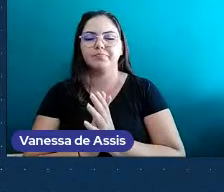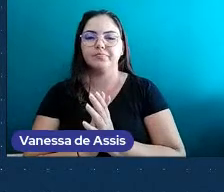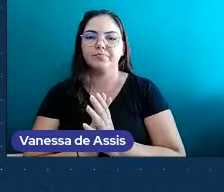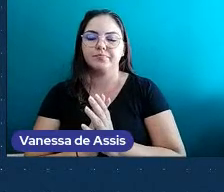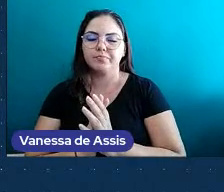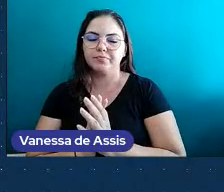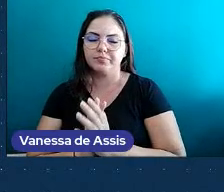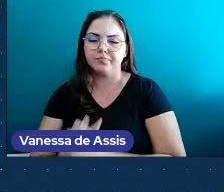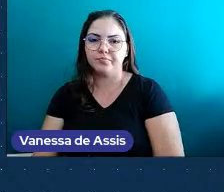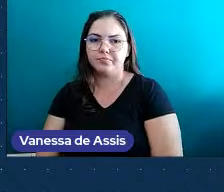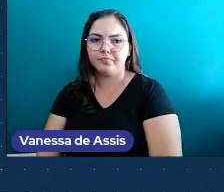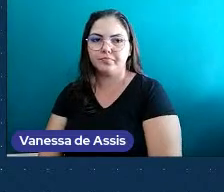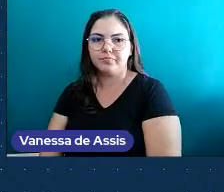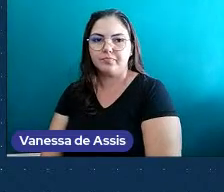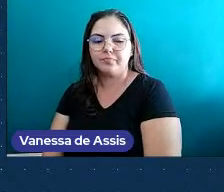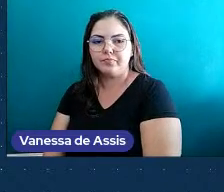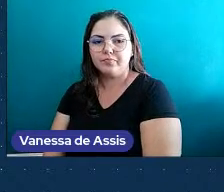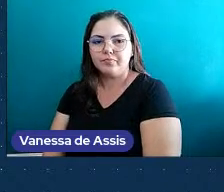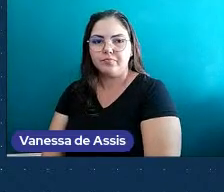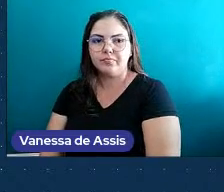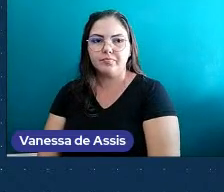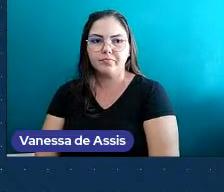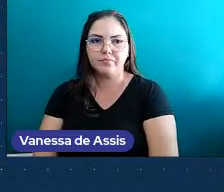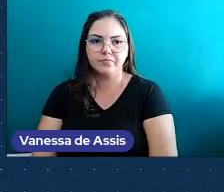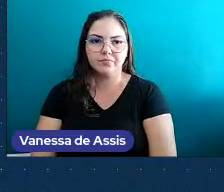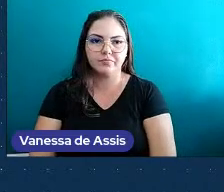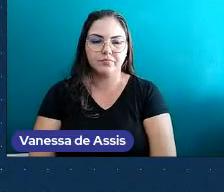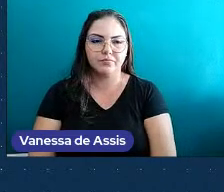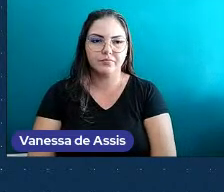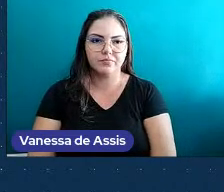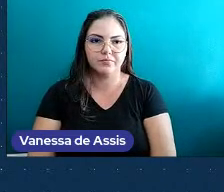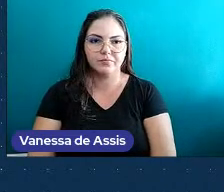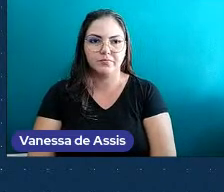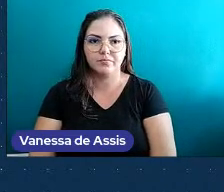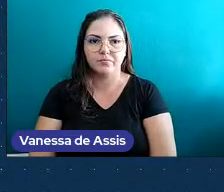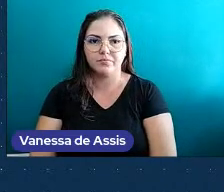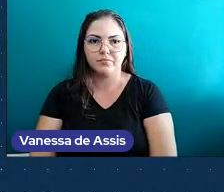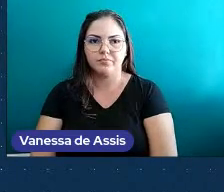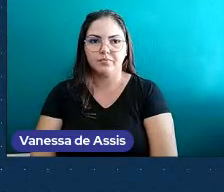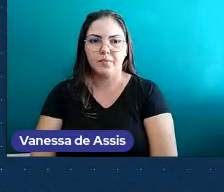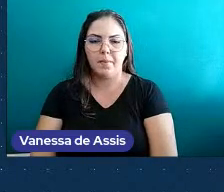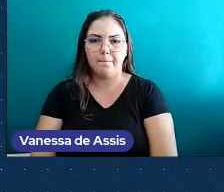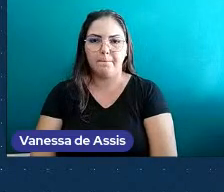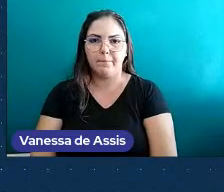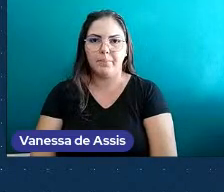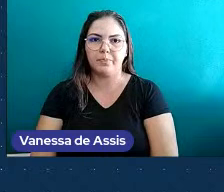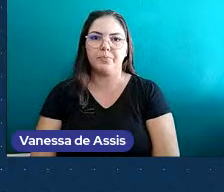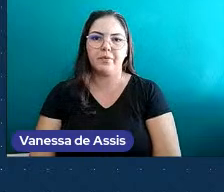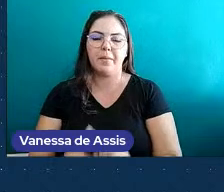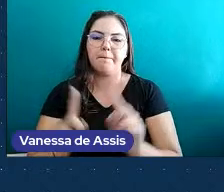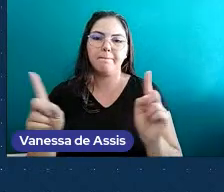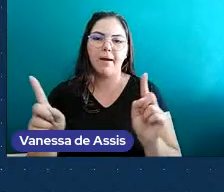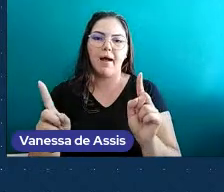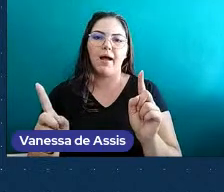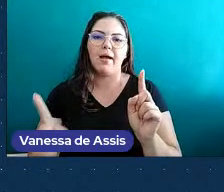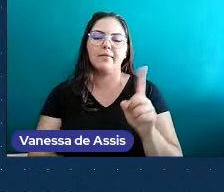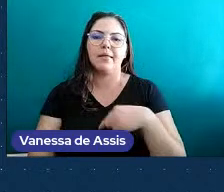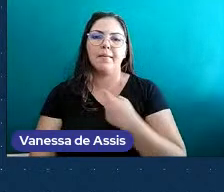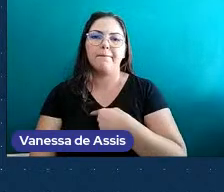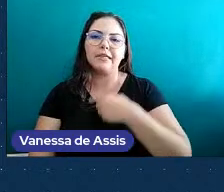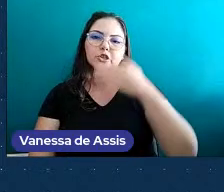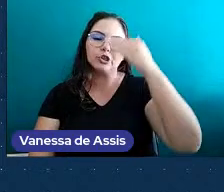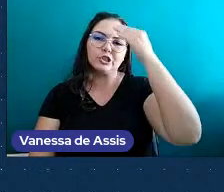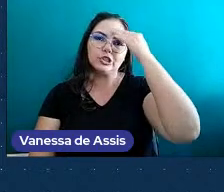exercício didático, né, vamos dizer assim, pedagógico, para que a gente entenda